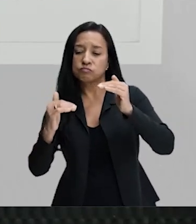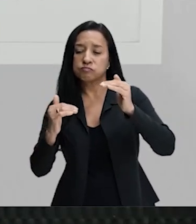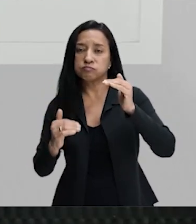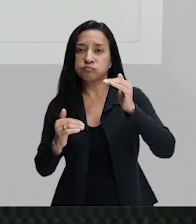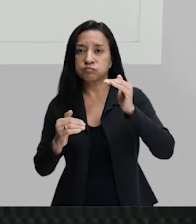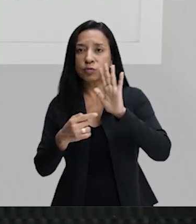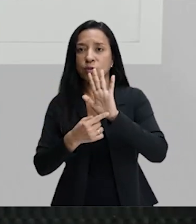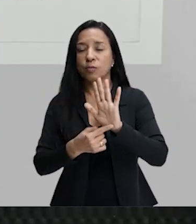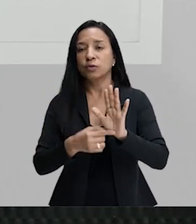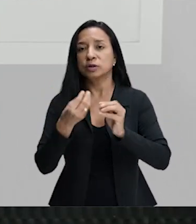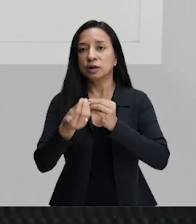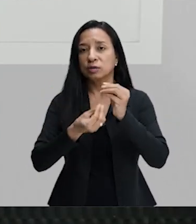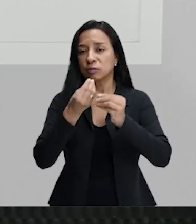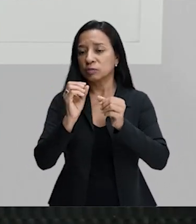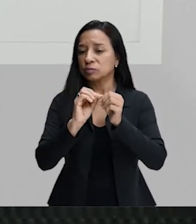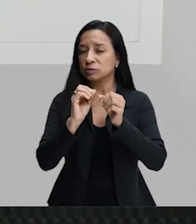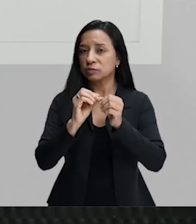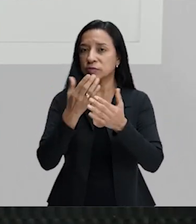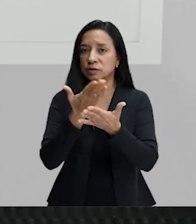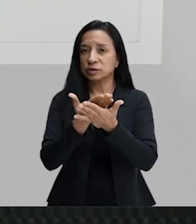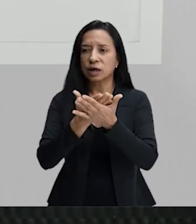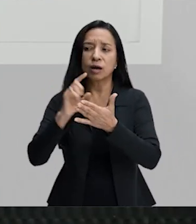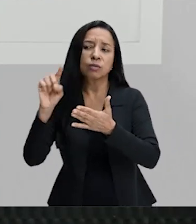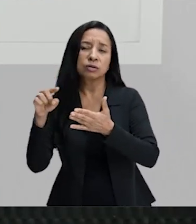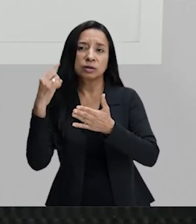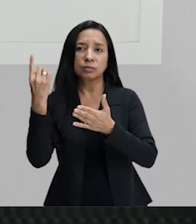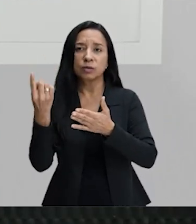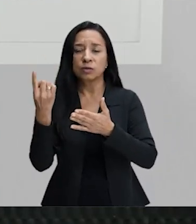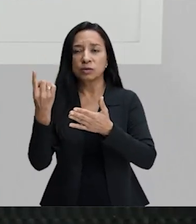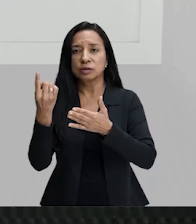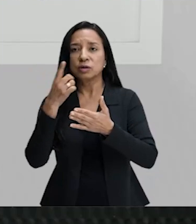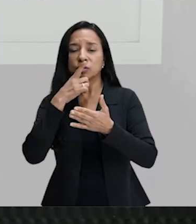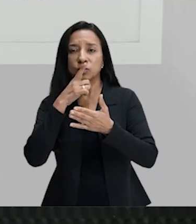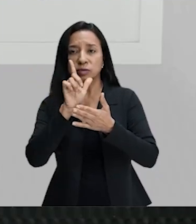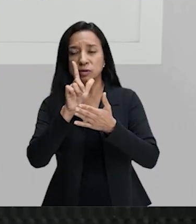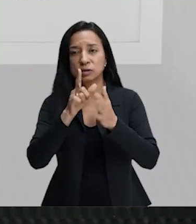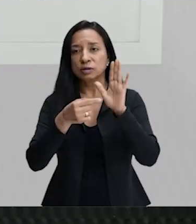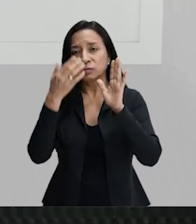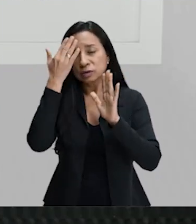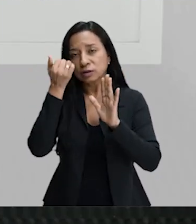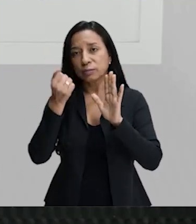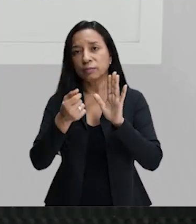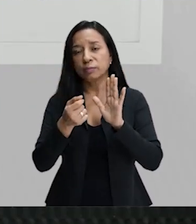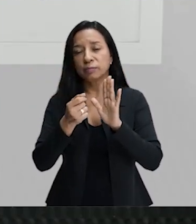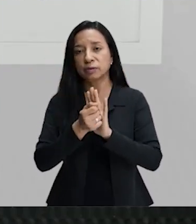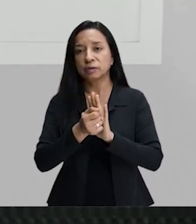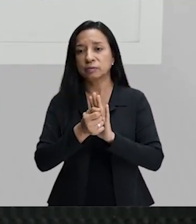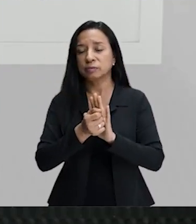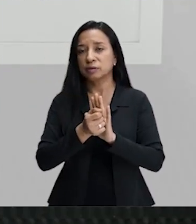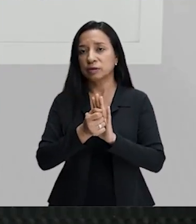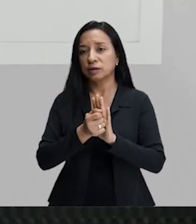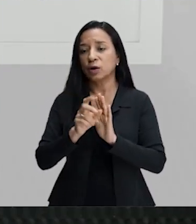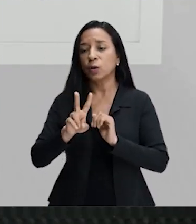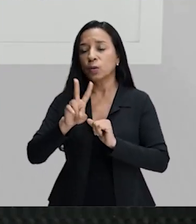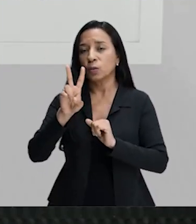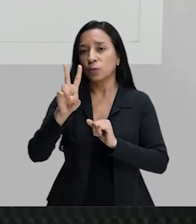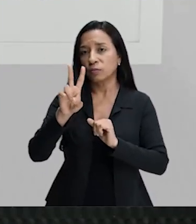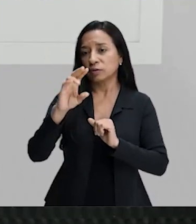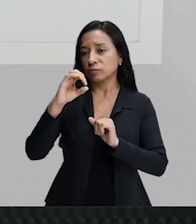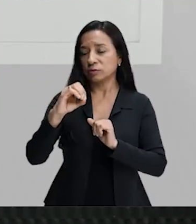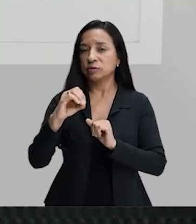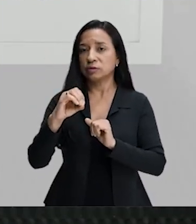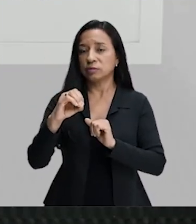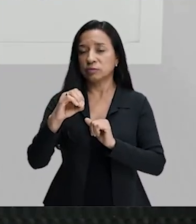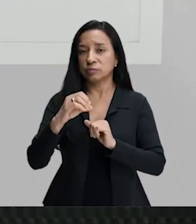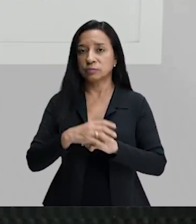vou mostrar isso como se faz na aula posterior, e eu consigo identificar as raízes quando eu escrevo a equação na